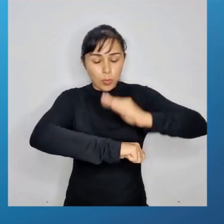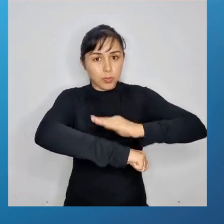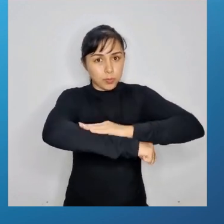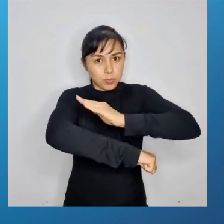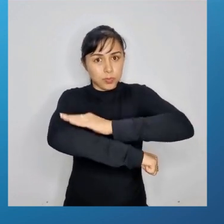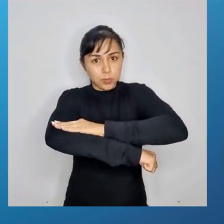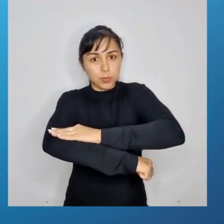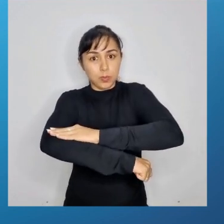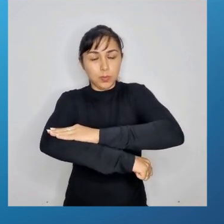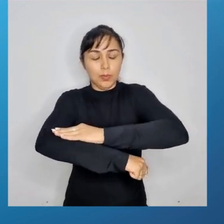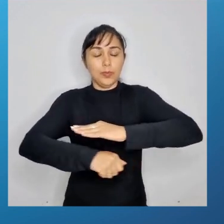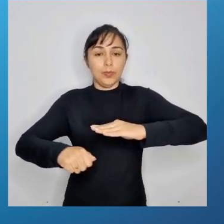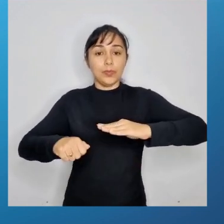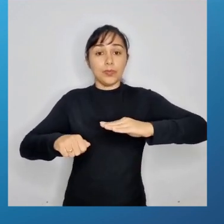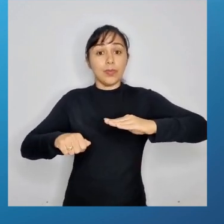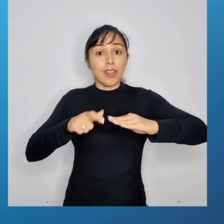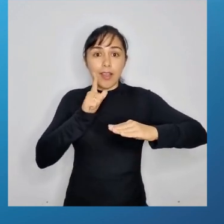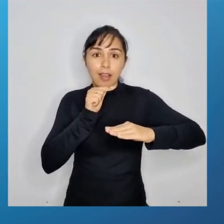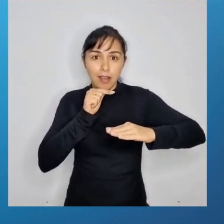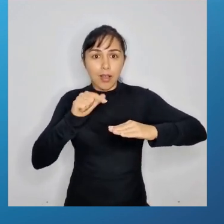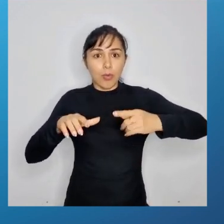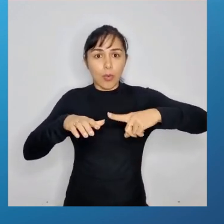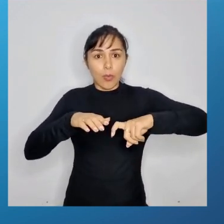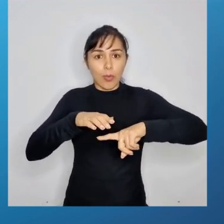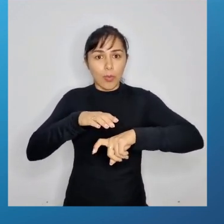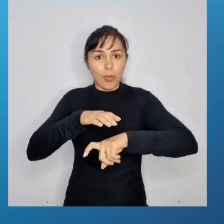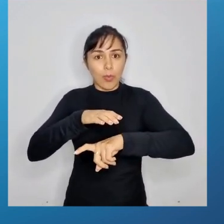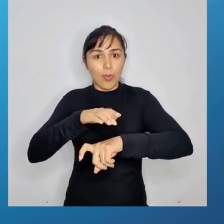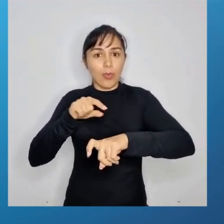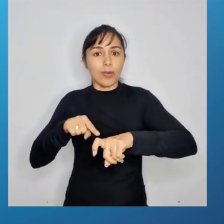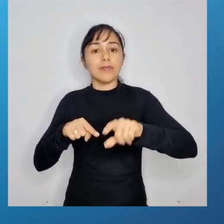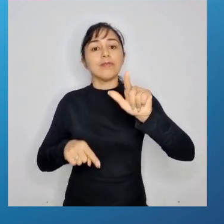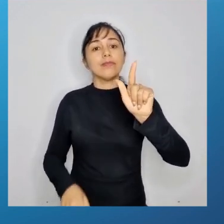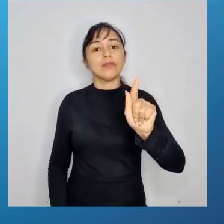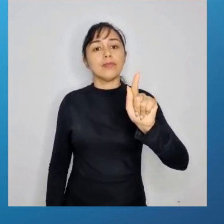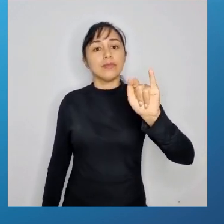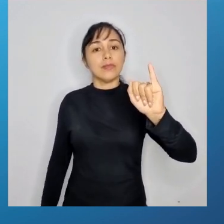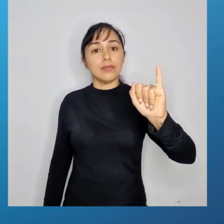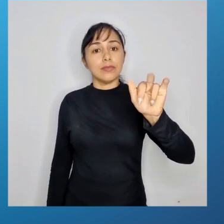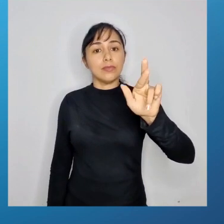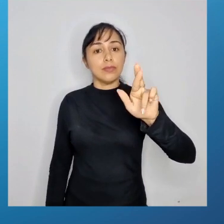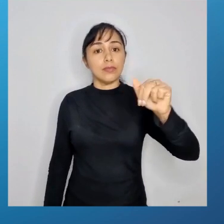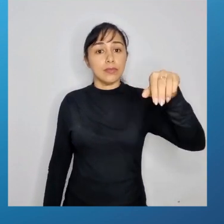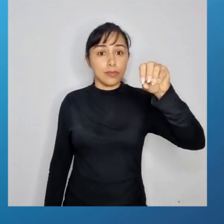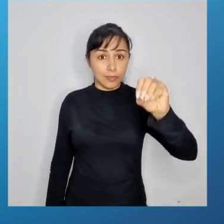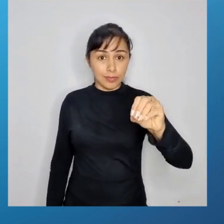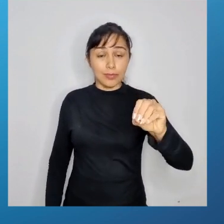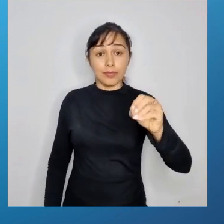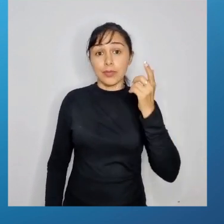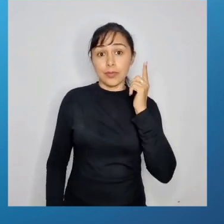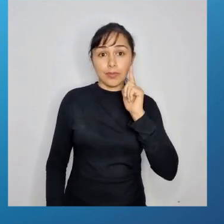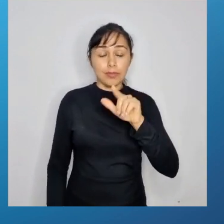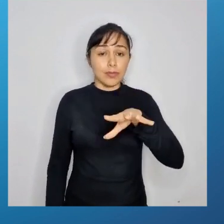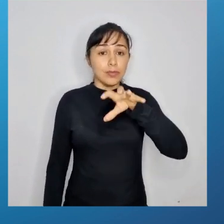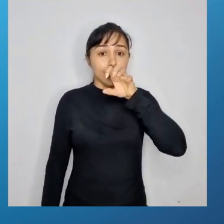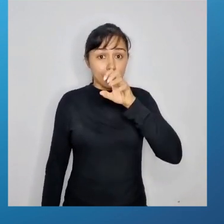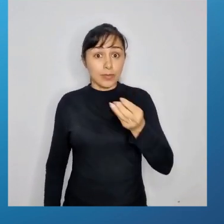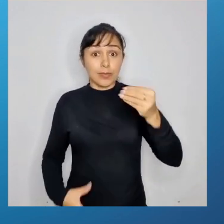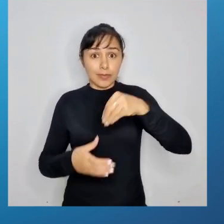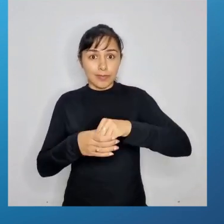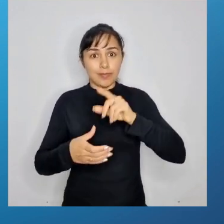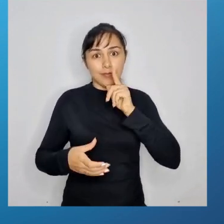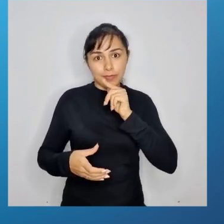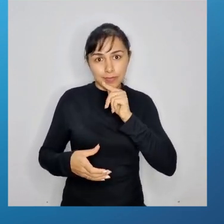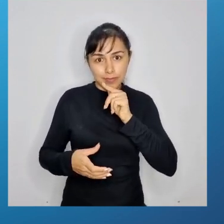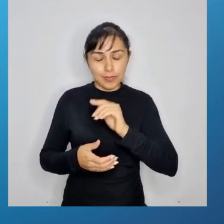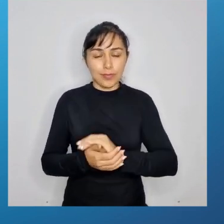larval, que é o girino, nós temos a respiração por brânquias, que são estruturas que facilitam a captação dos gases respiratórios na